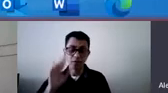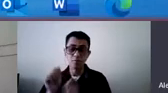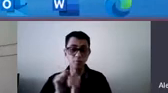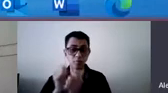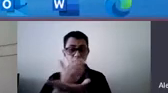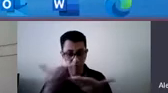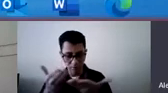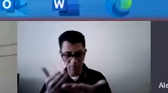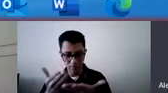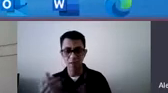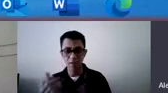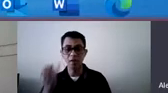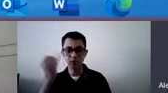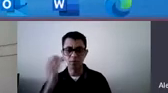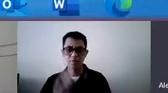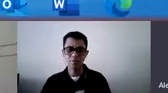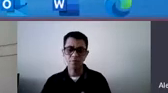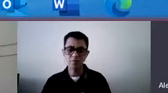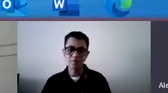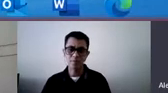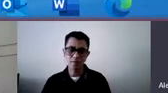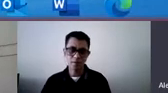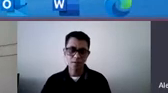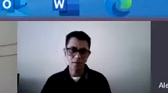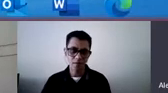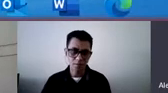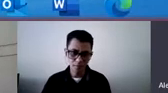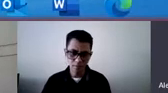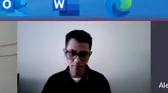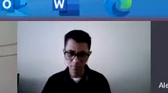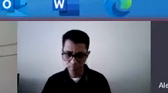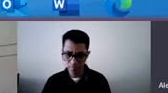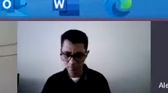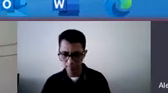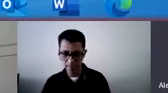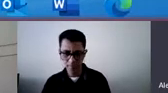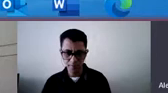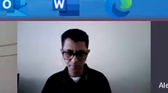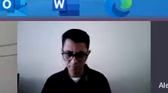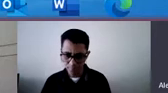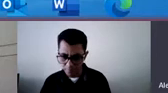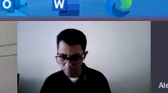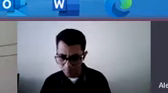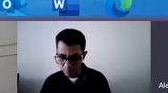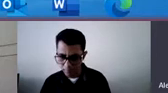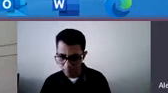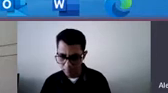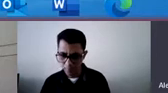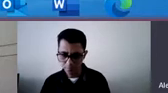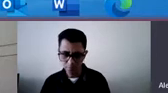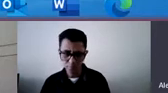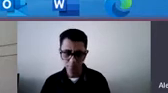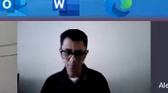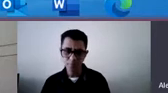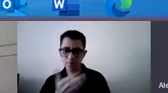junto. Autogestão, né? Nessa autogestão, nós temos